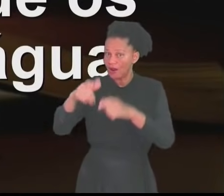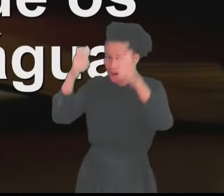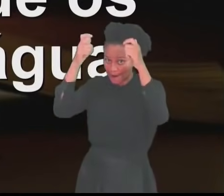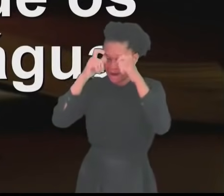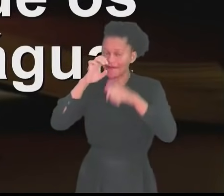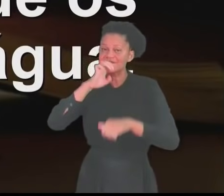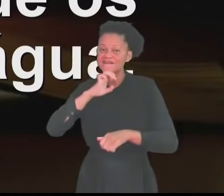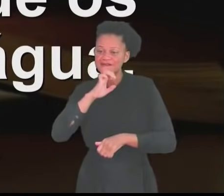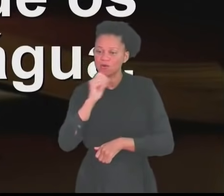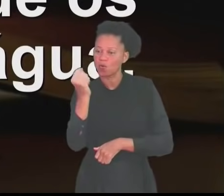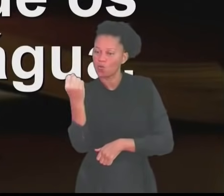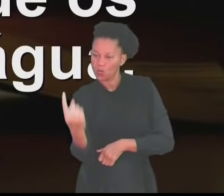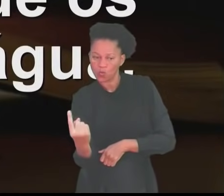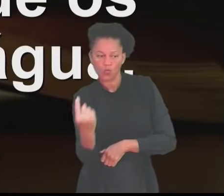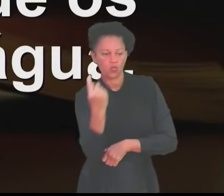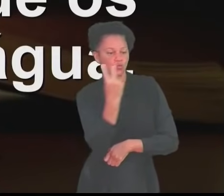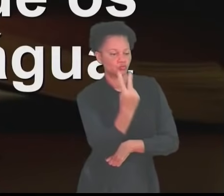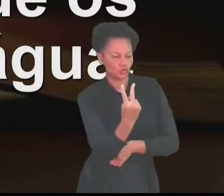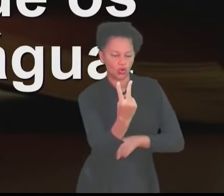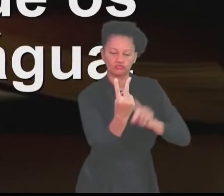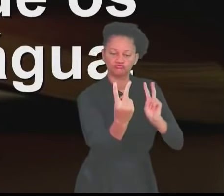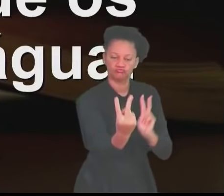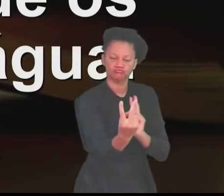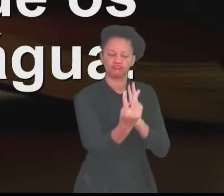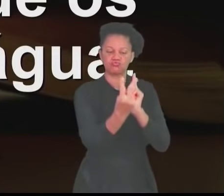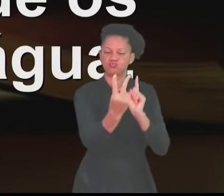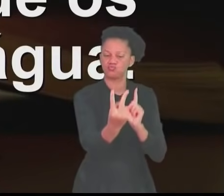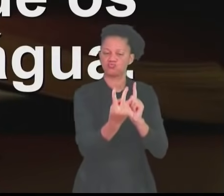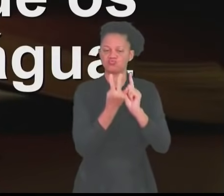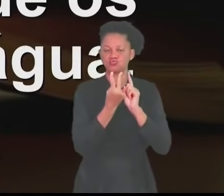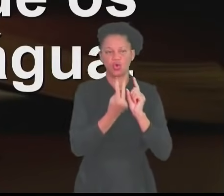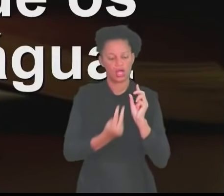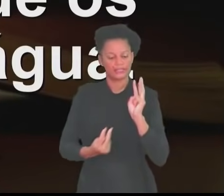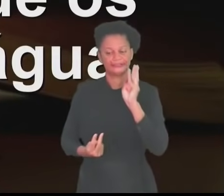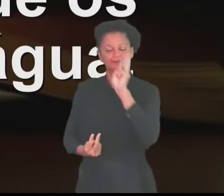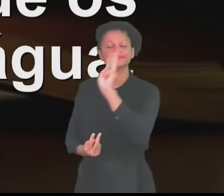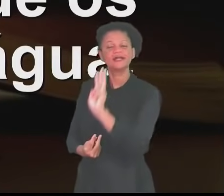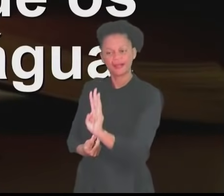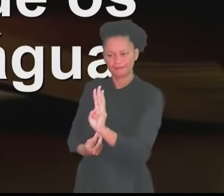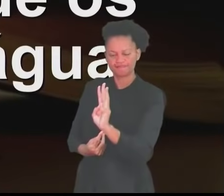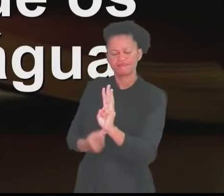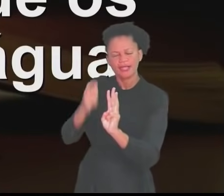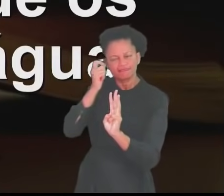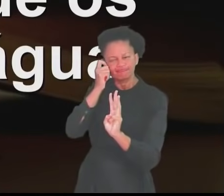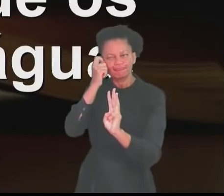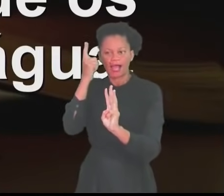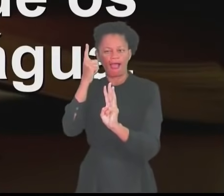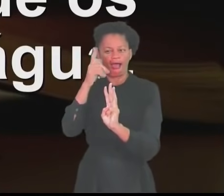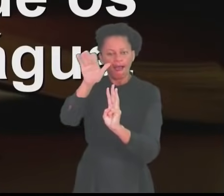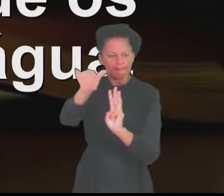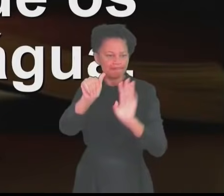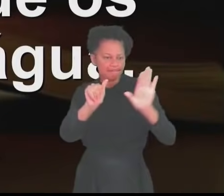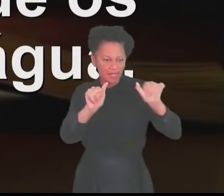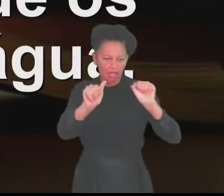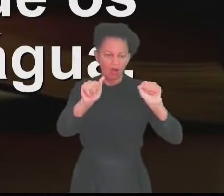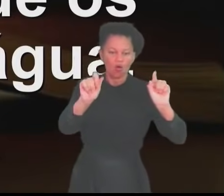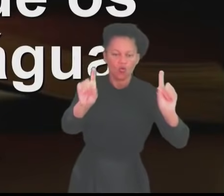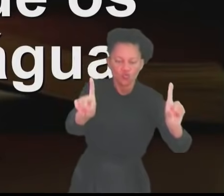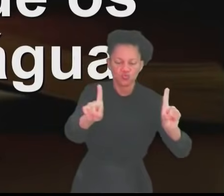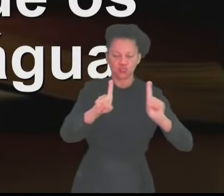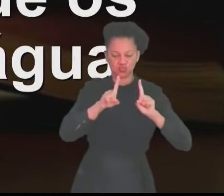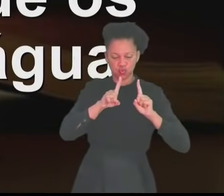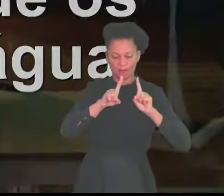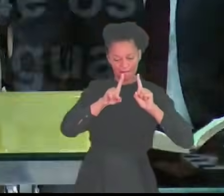Edom. Ele tem essa tenência de buscar essa gente para lhe ajudar. Mas,